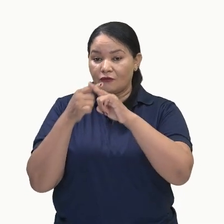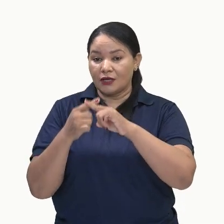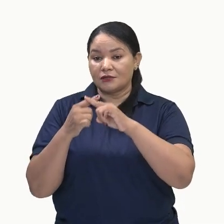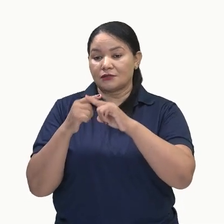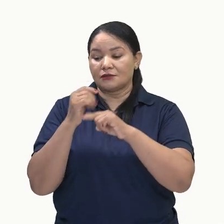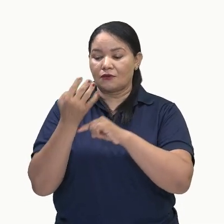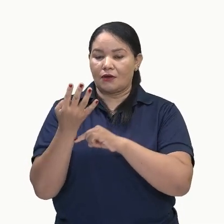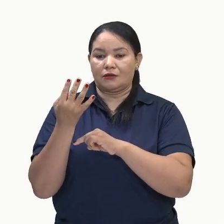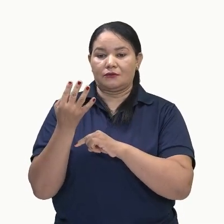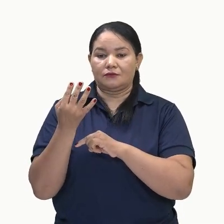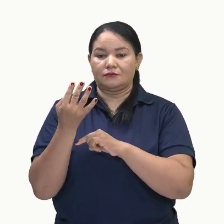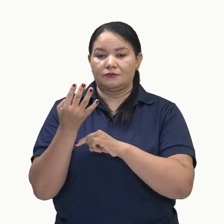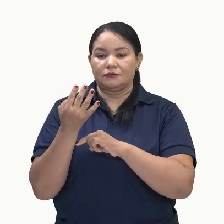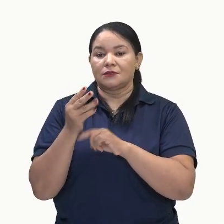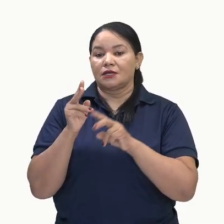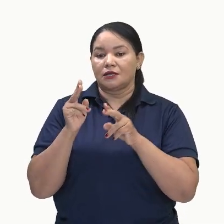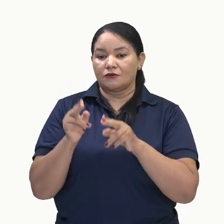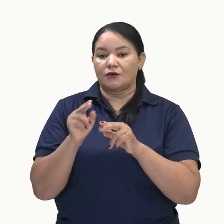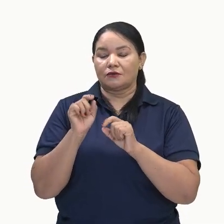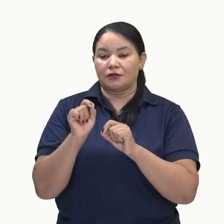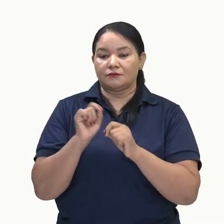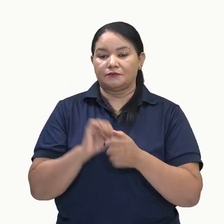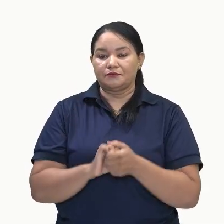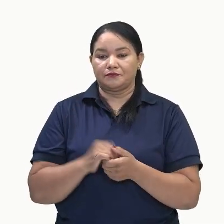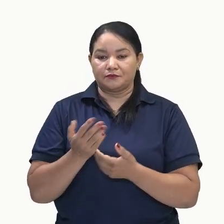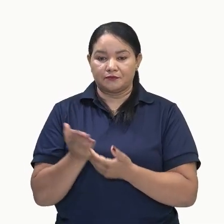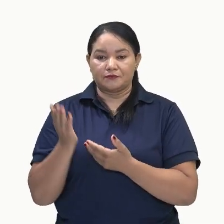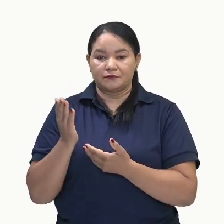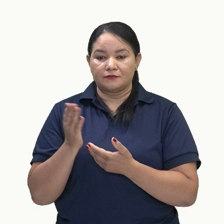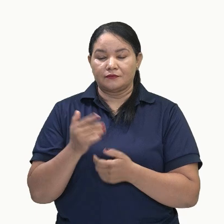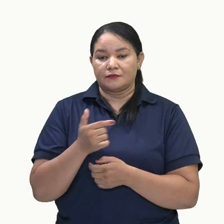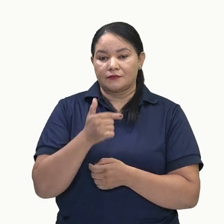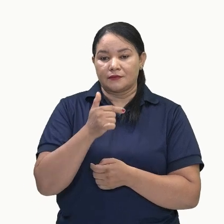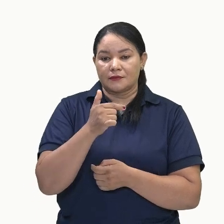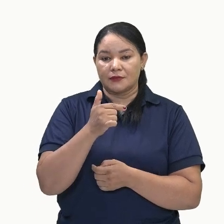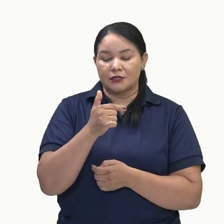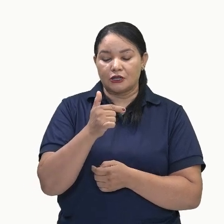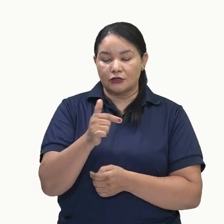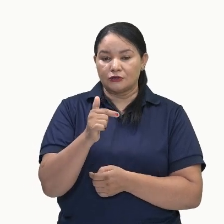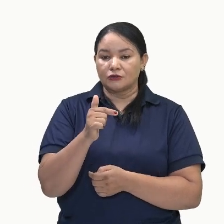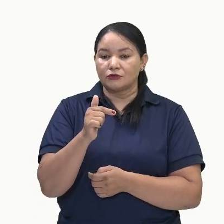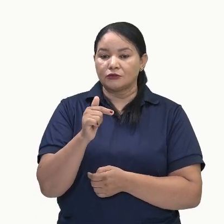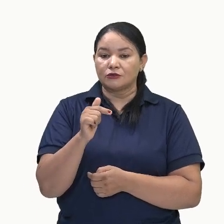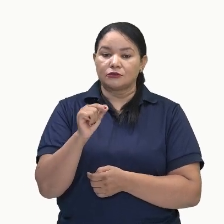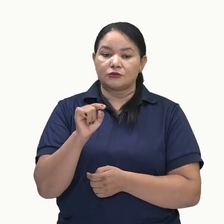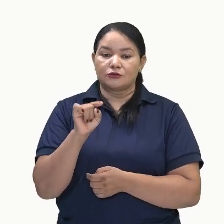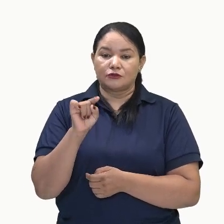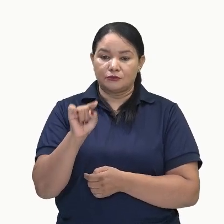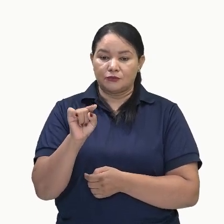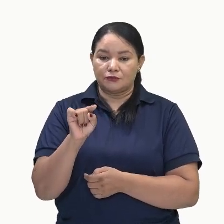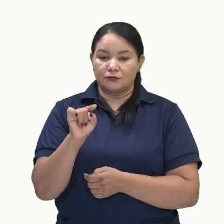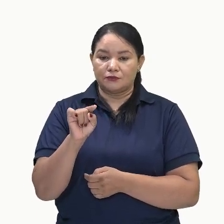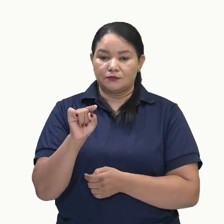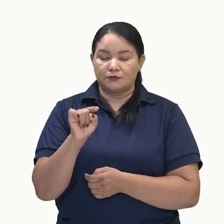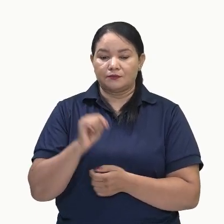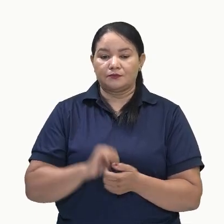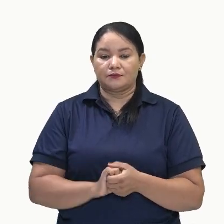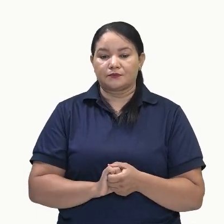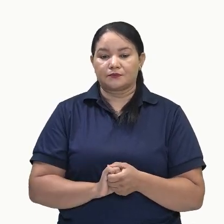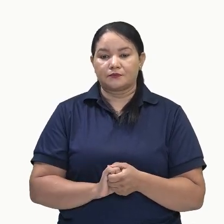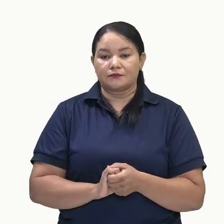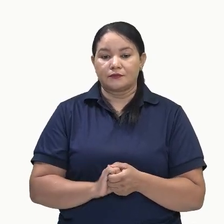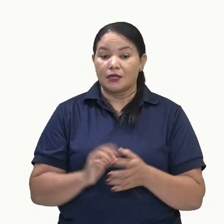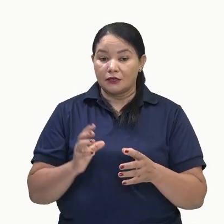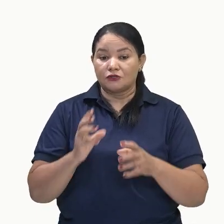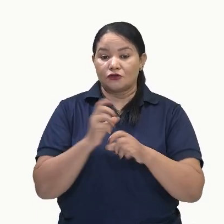por 4. Nós vamos ter aqui 0, 0 e 4 vezes 5, 20, que é igual a 2 mil. Fazendo